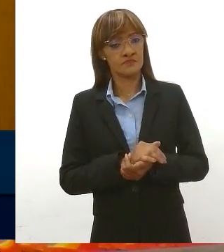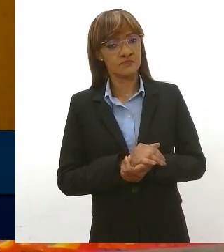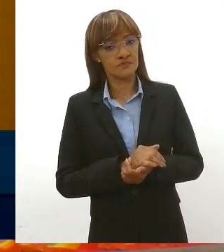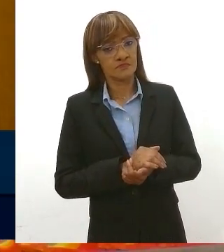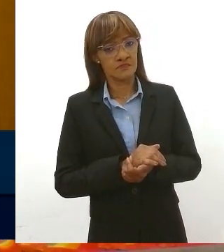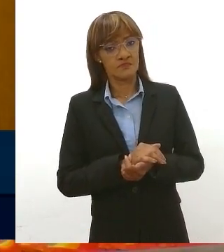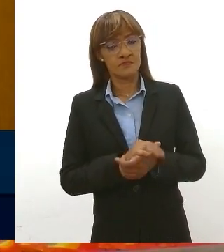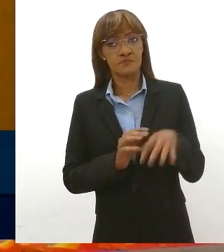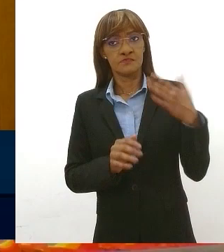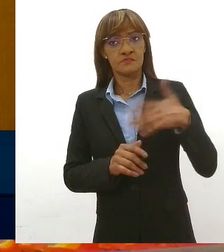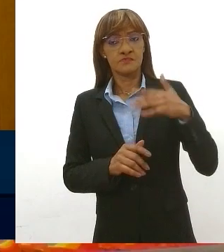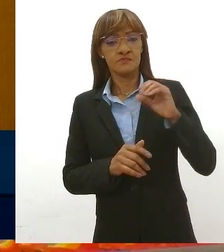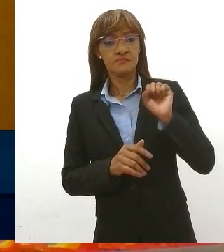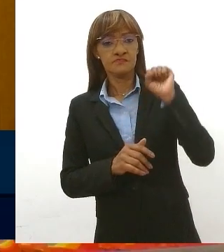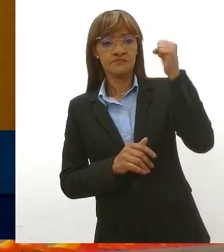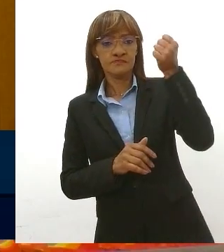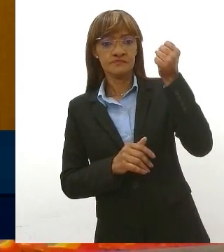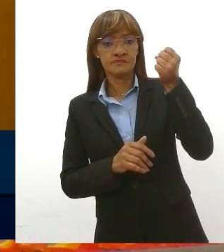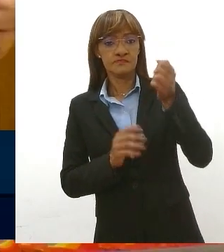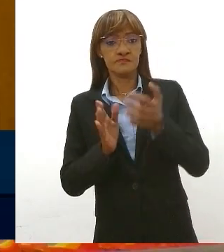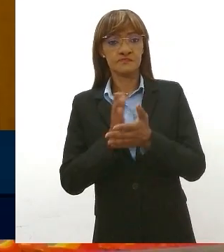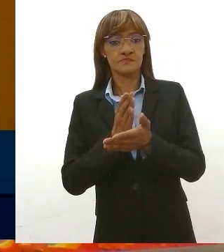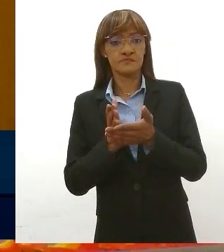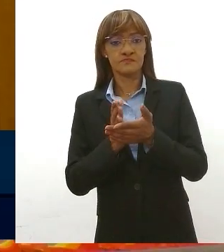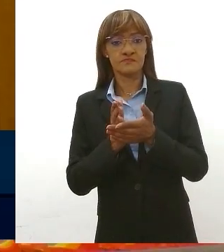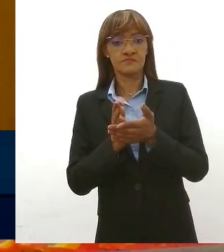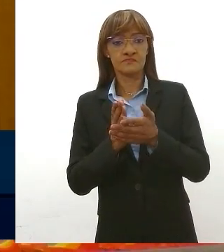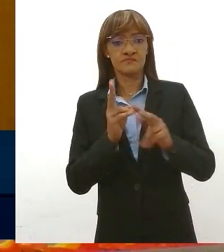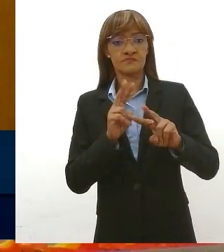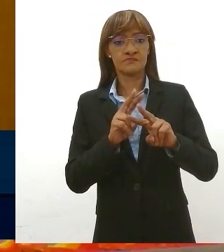ali, elas são vítimas de seu parceiro,